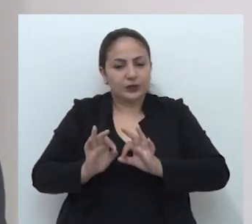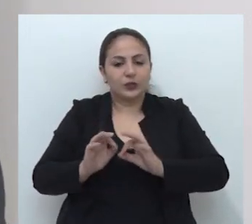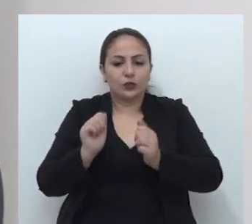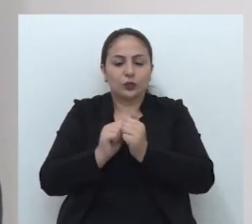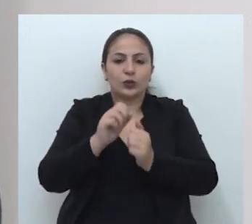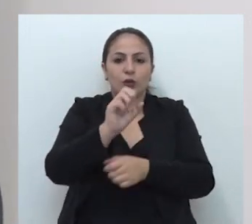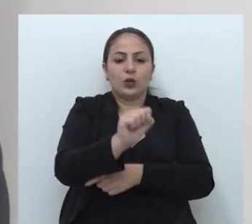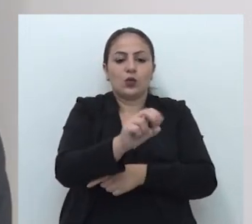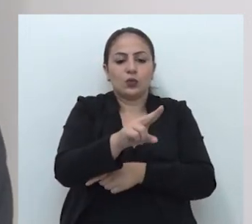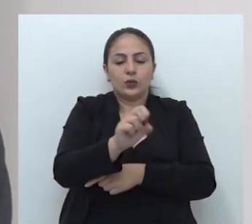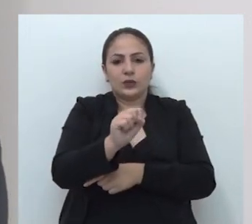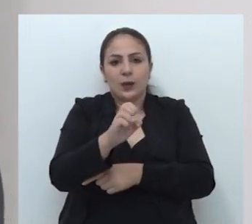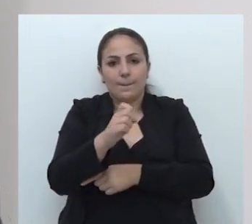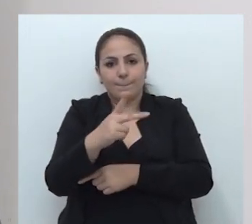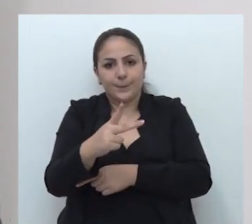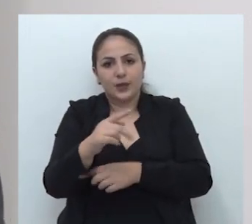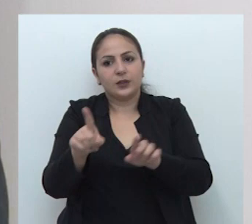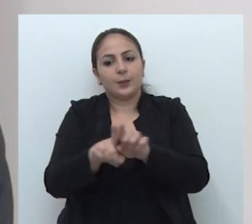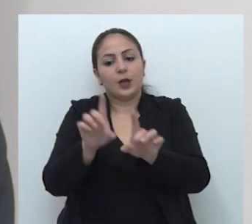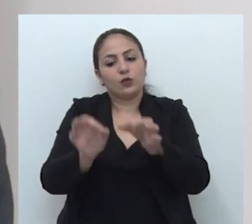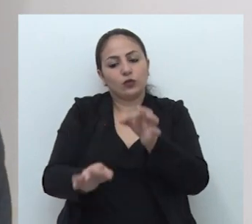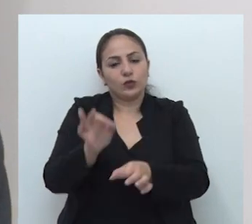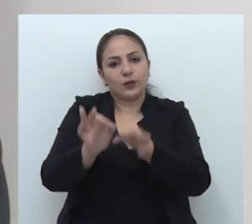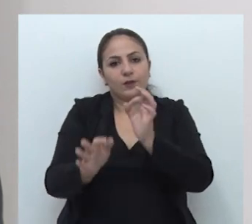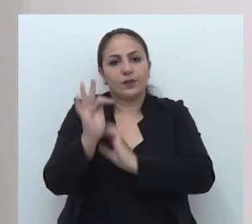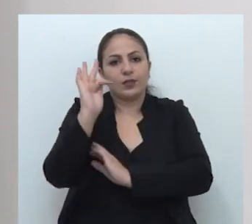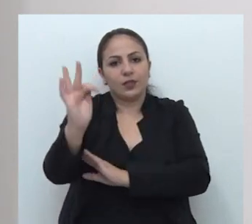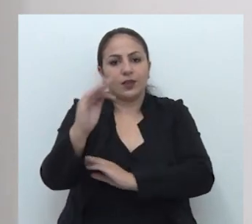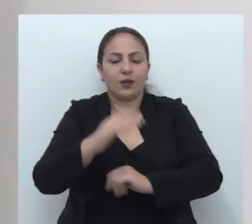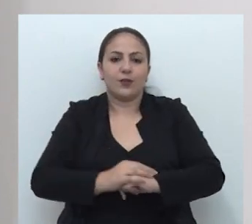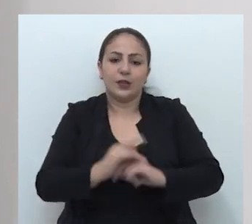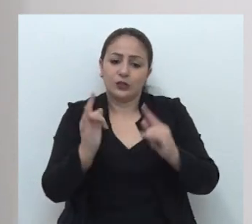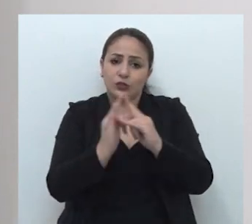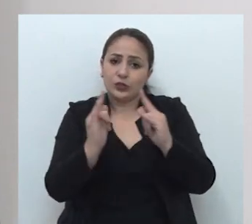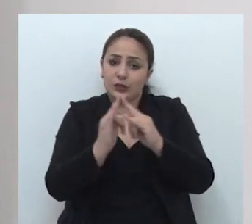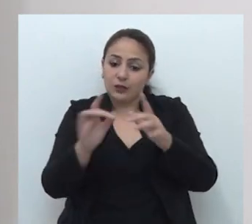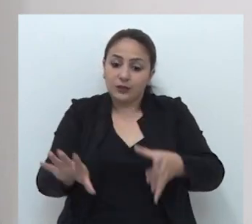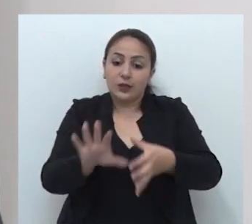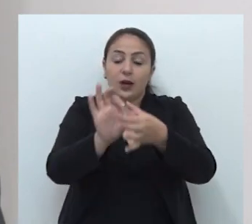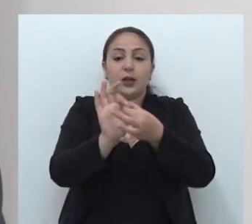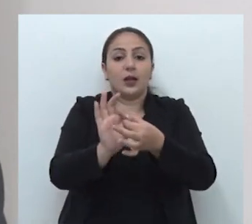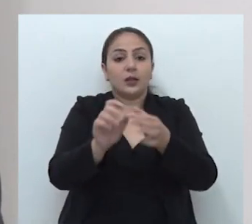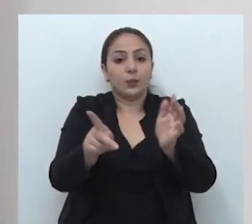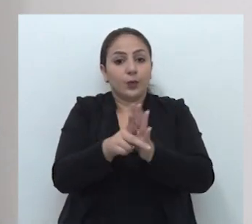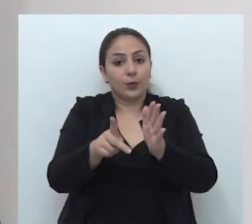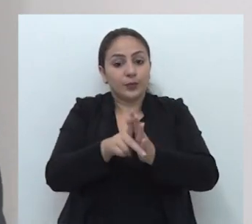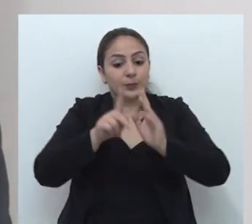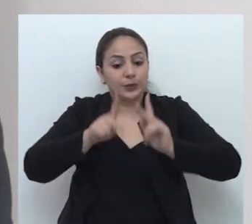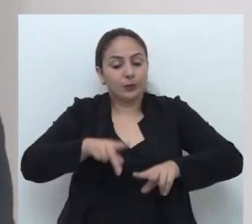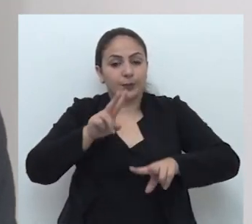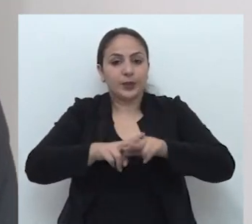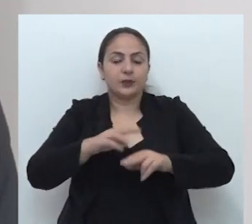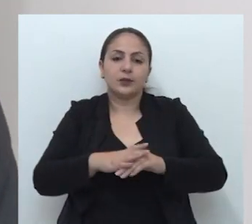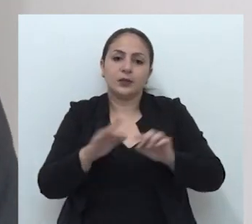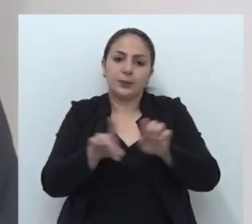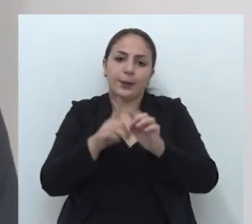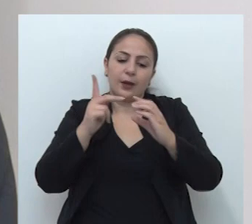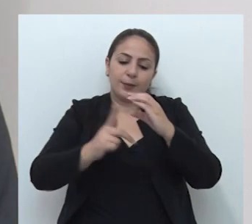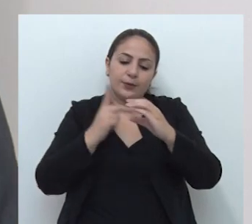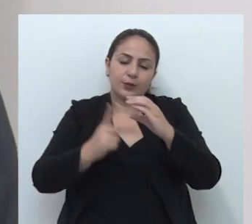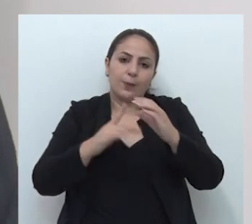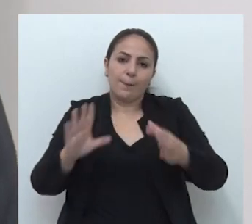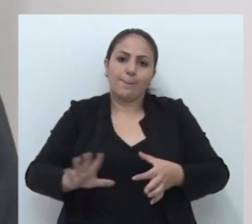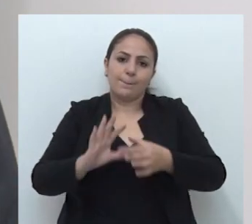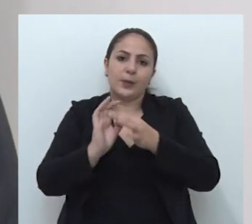da SUSEP também, através da Justiça Federal, através das entidades ligadas aos apenados. E a Câmara de Vereadores é